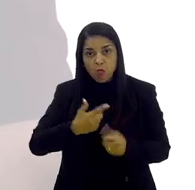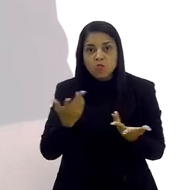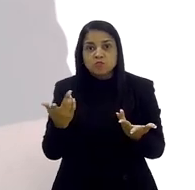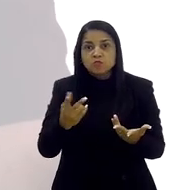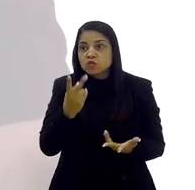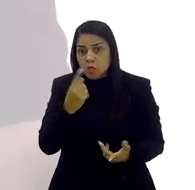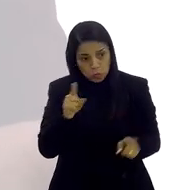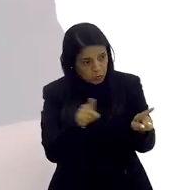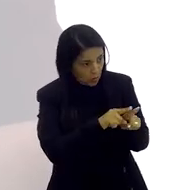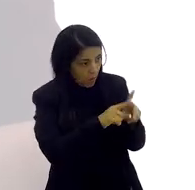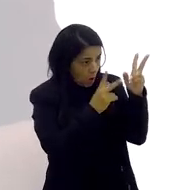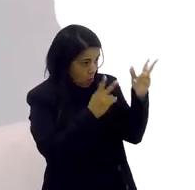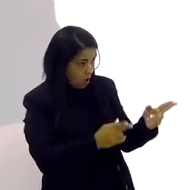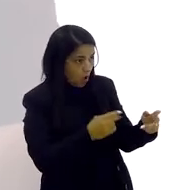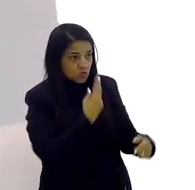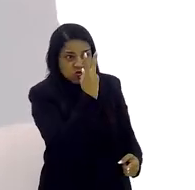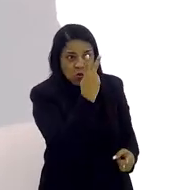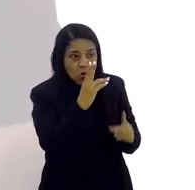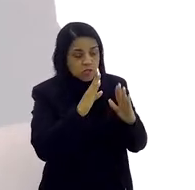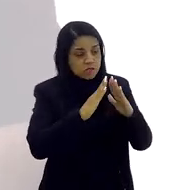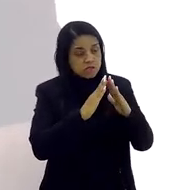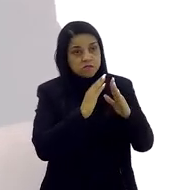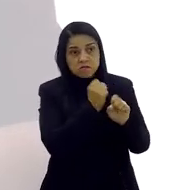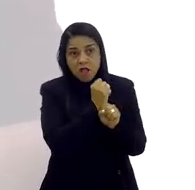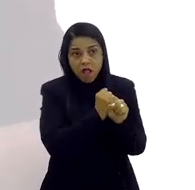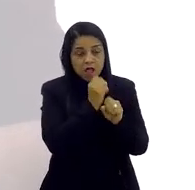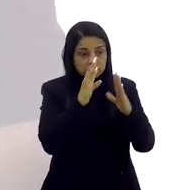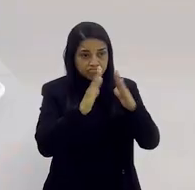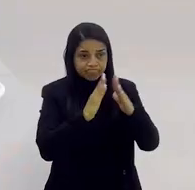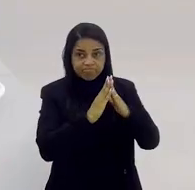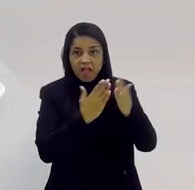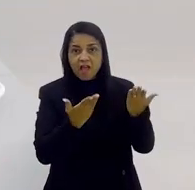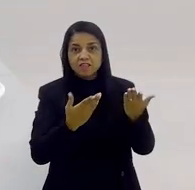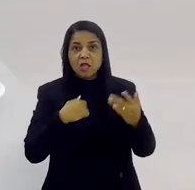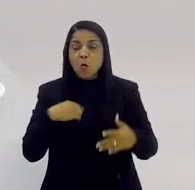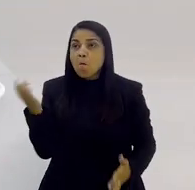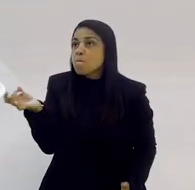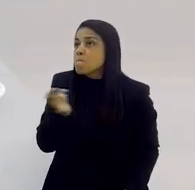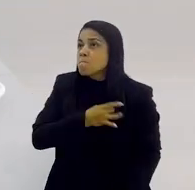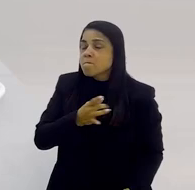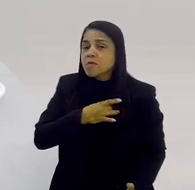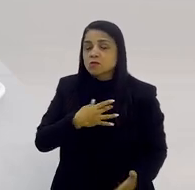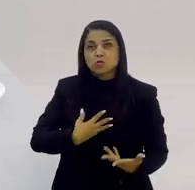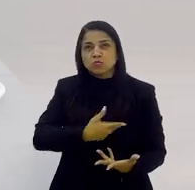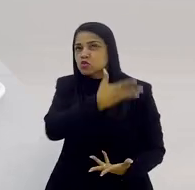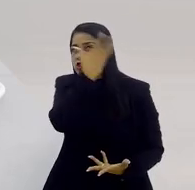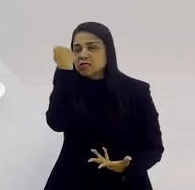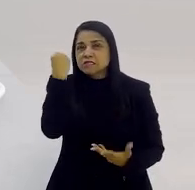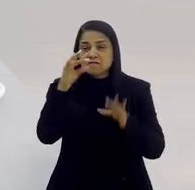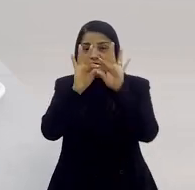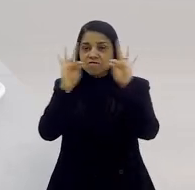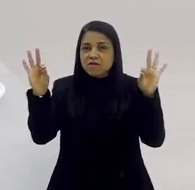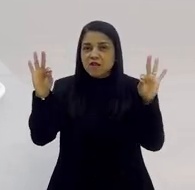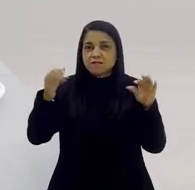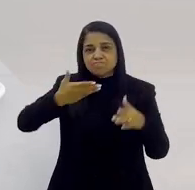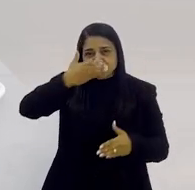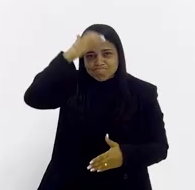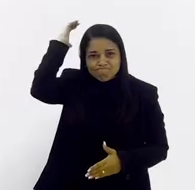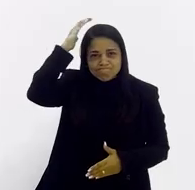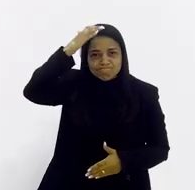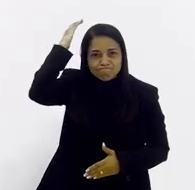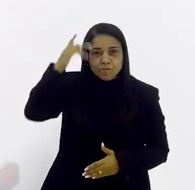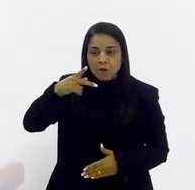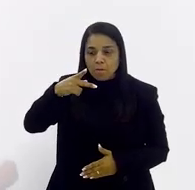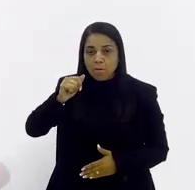eu também não trabalhei eu tinha medo até hoje eu não esqueço uma frase do Paulo Gustavo eu